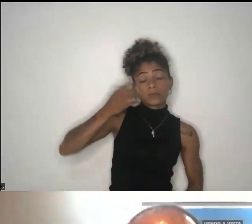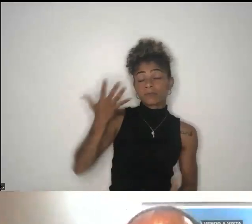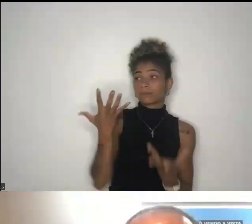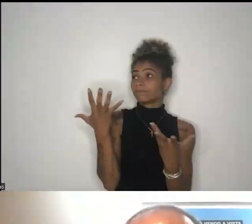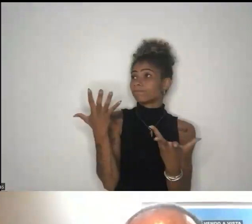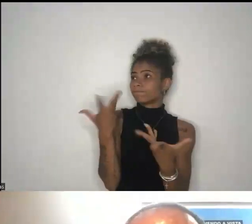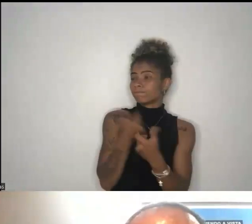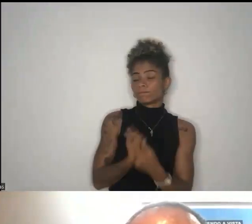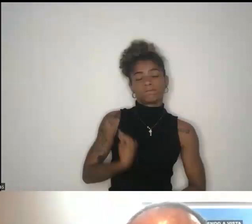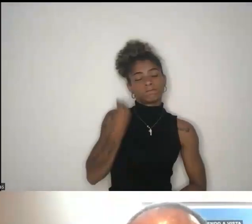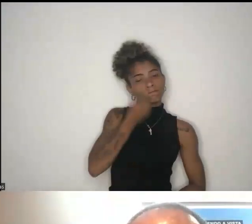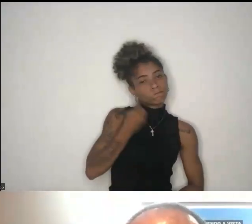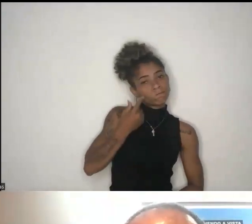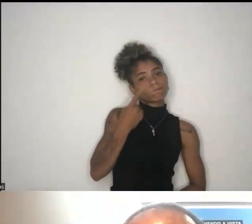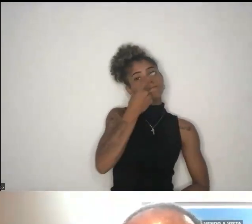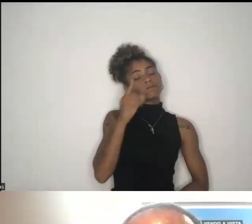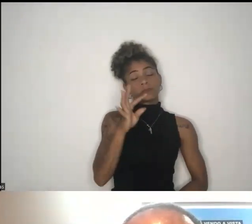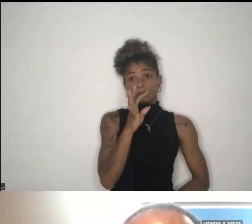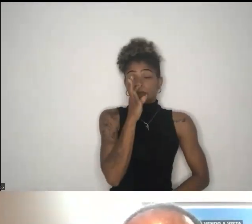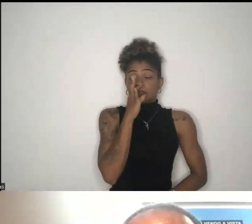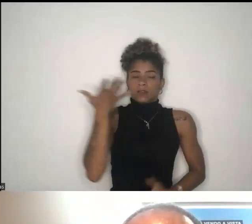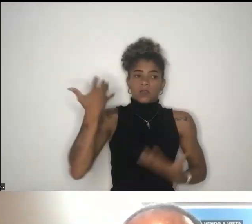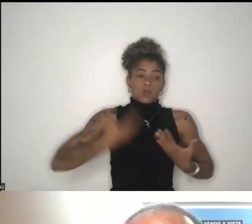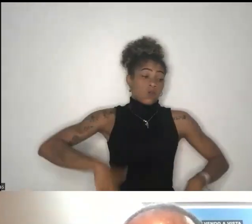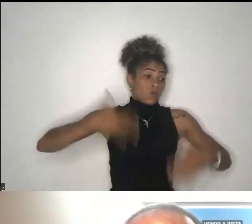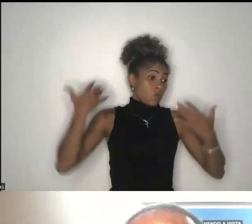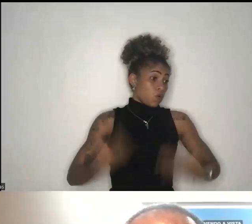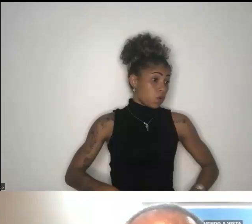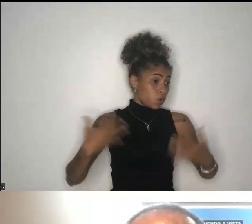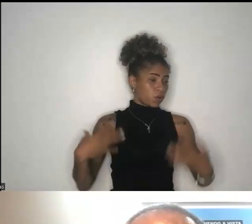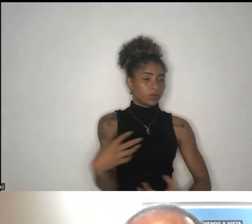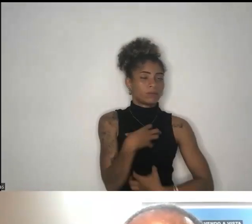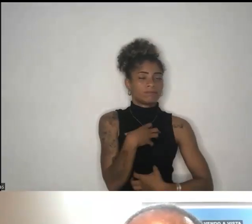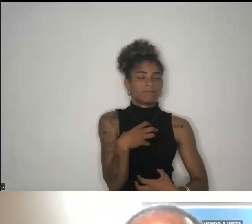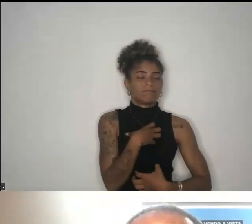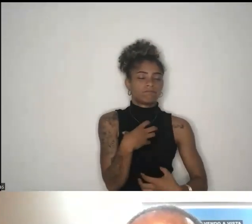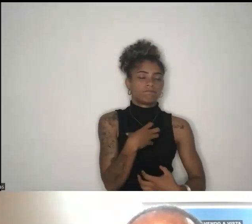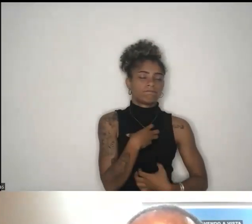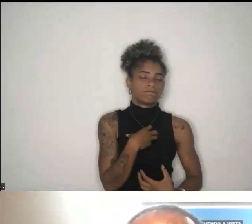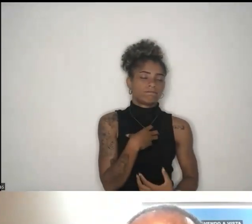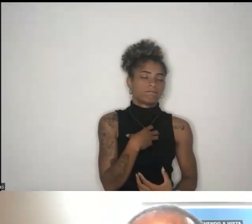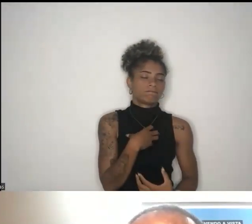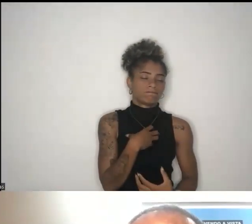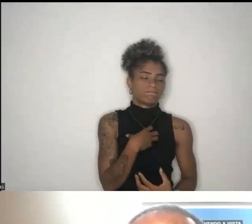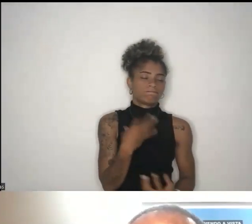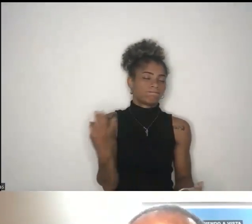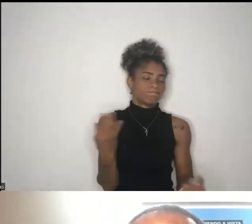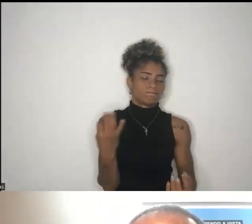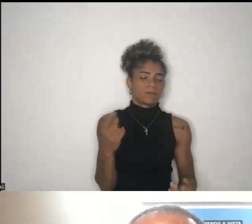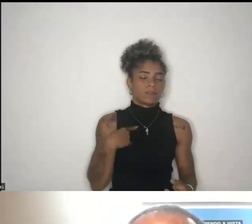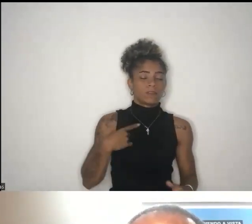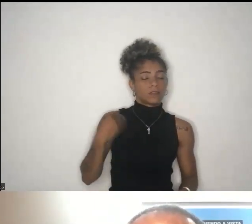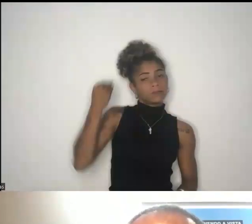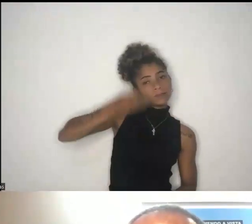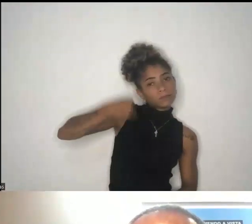lá que foi incrível mesmo eu eu me sinto assim muito realizado assim por ter passado por aquela